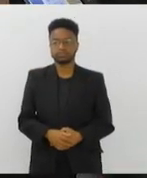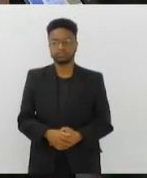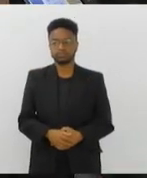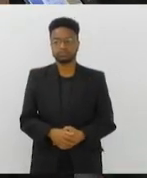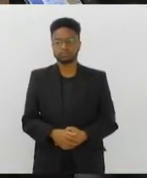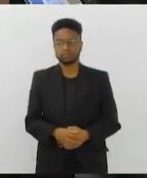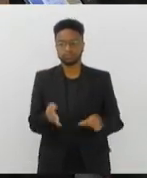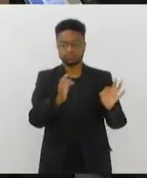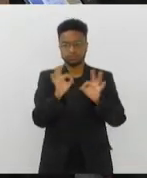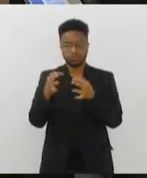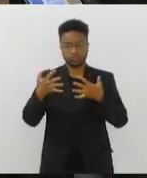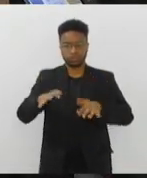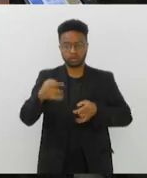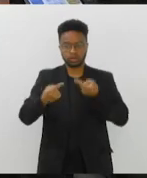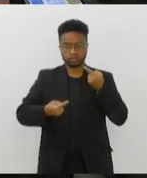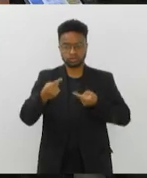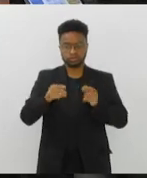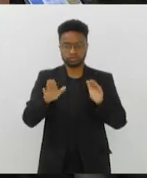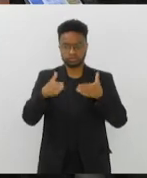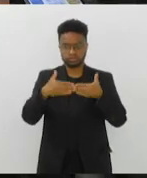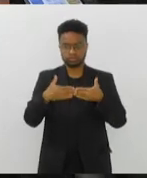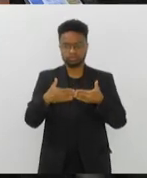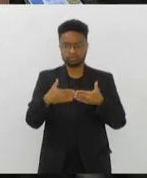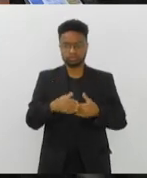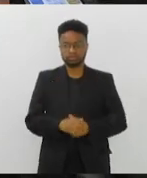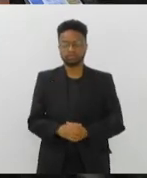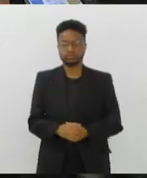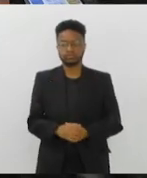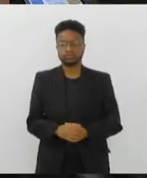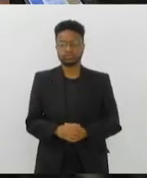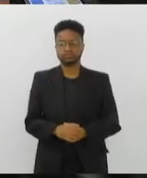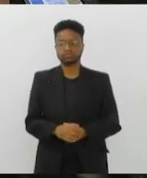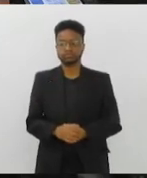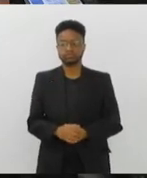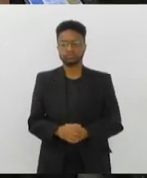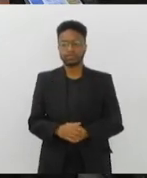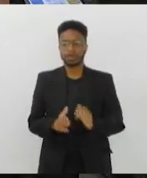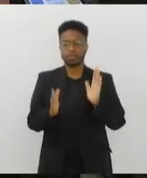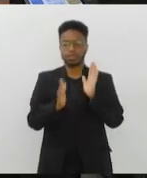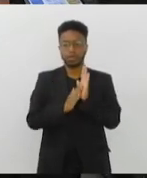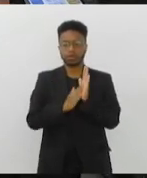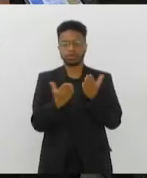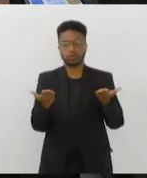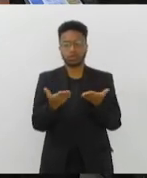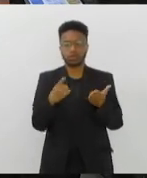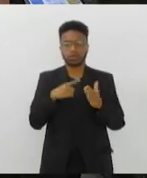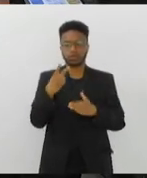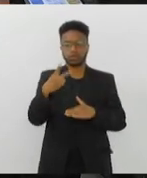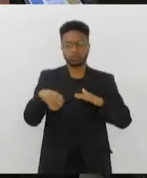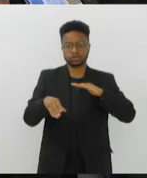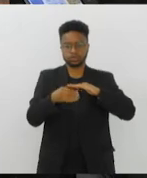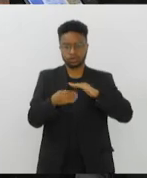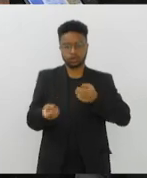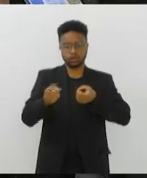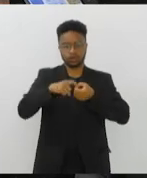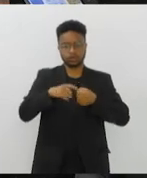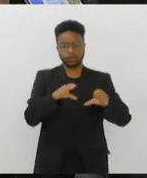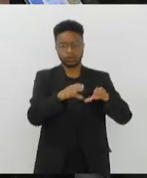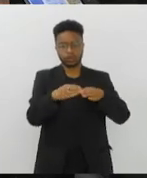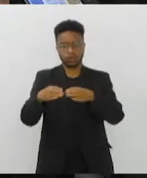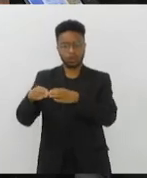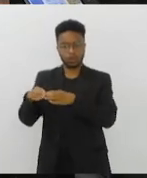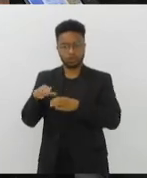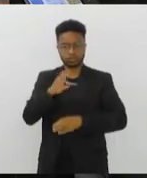Não havendo mais quem queira discutir, encerrada a discussão. A presente proposta recebeu duas emendas e retorna às